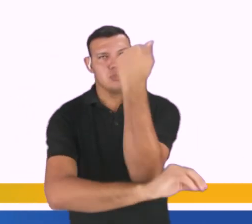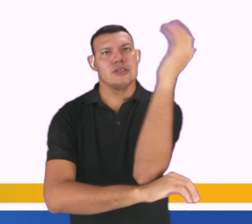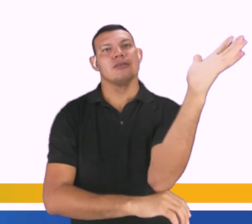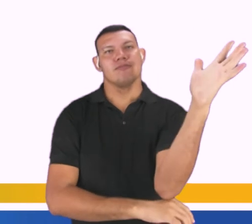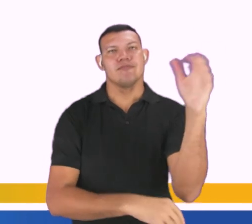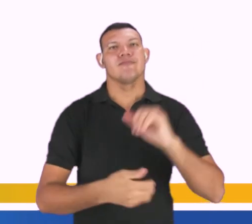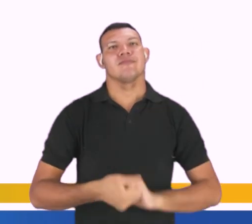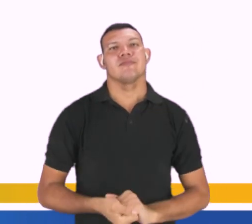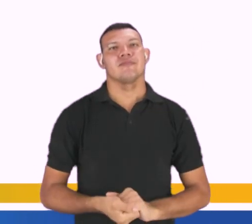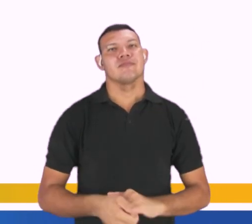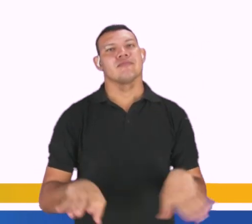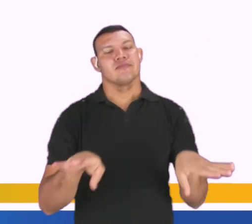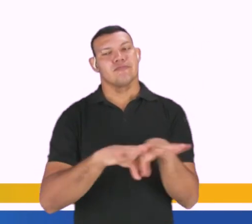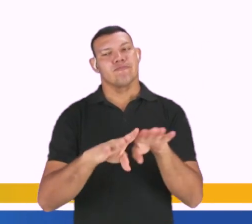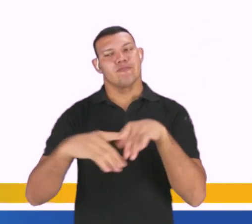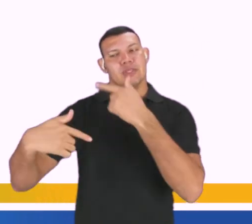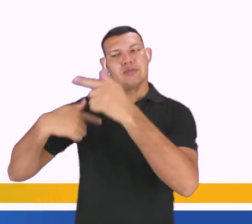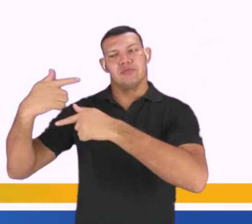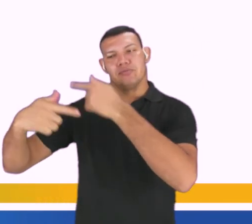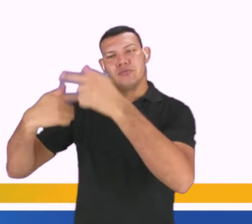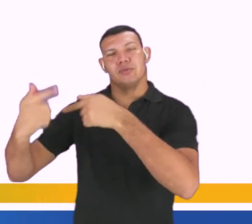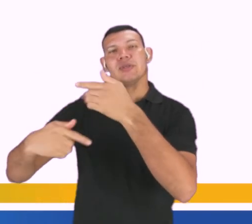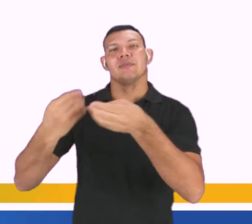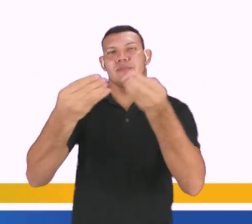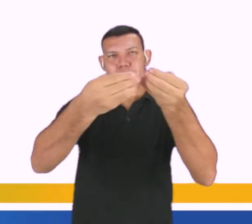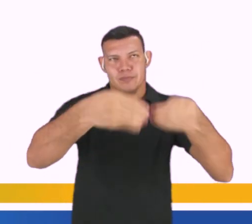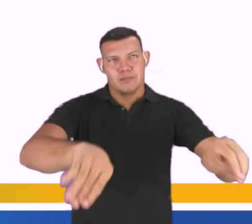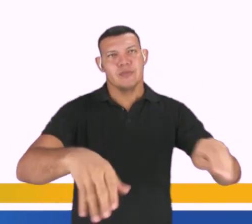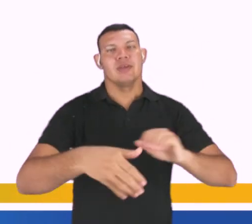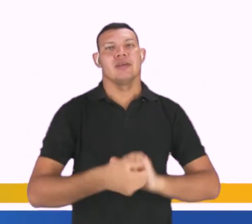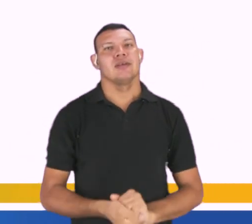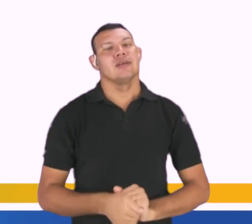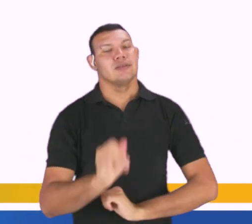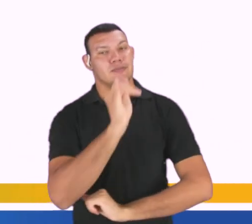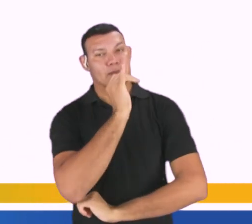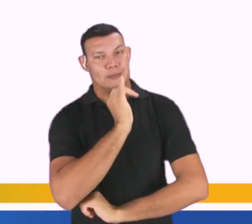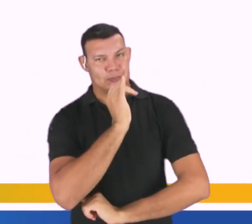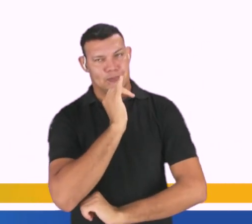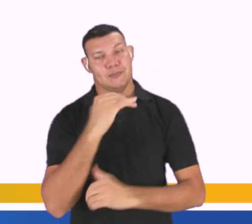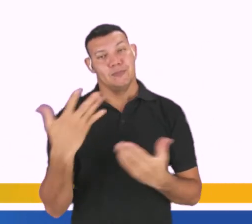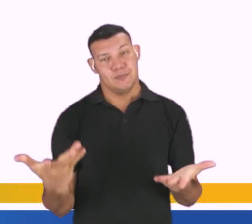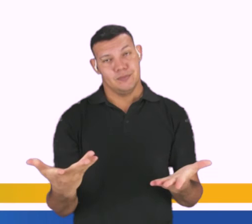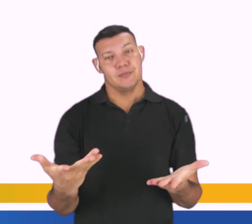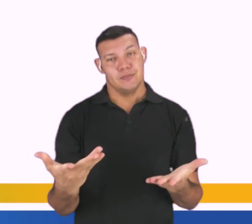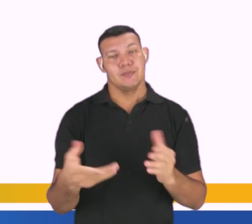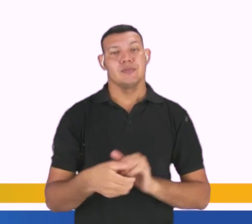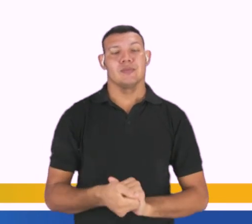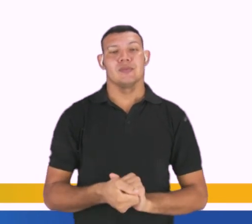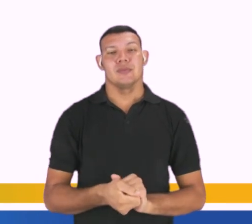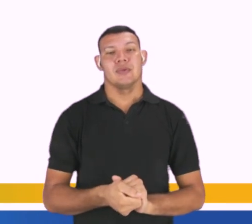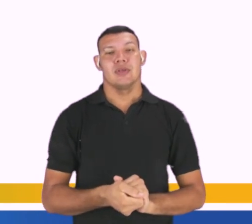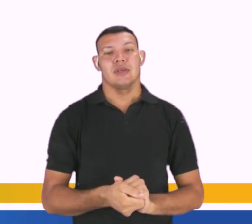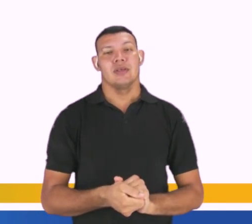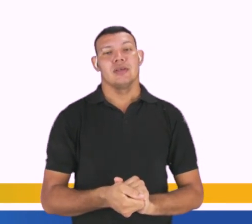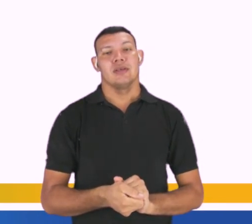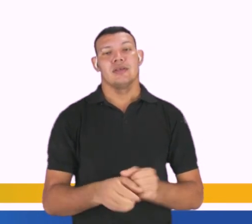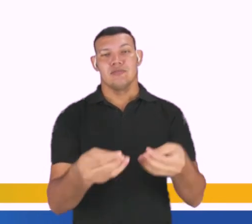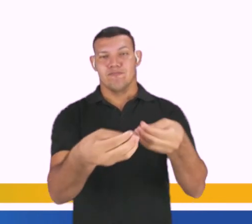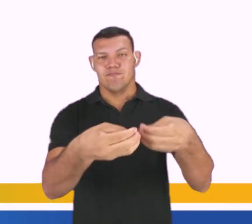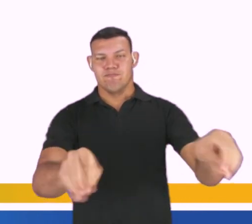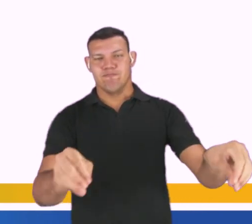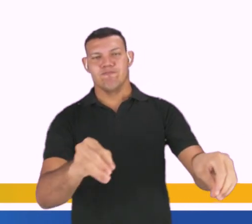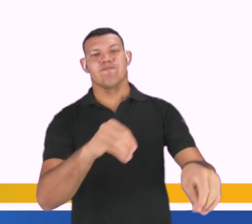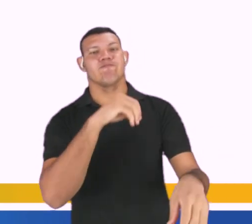a demanda das gerações futuras. Isso é um exemplo clássico de um impacto